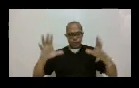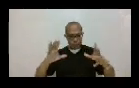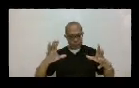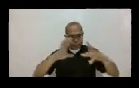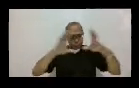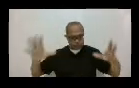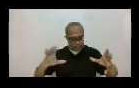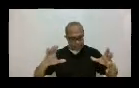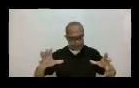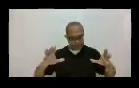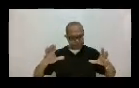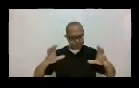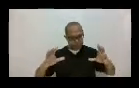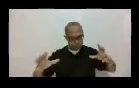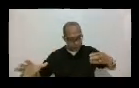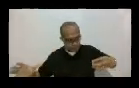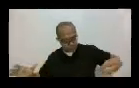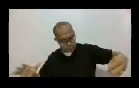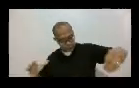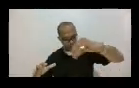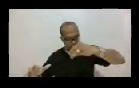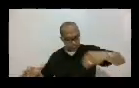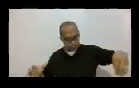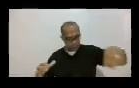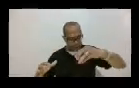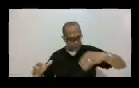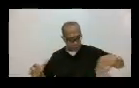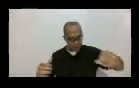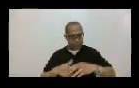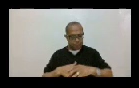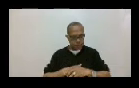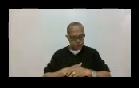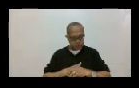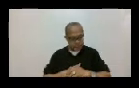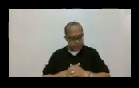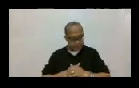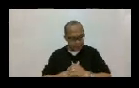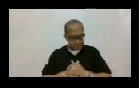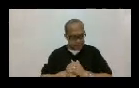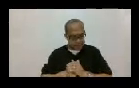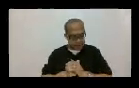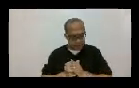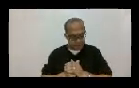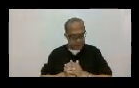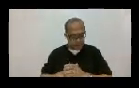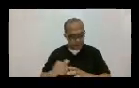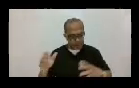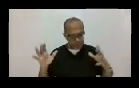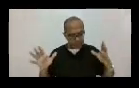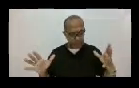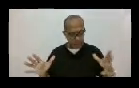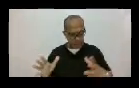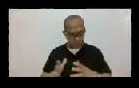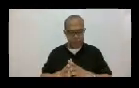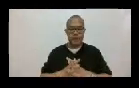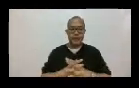terra aí tinha considerado secundada né ur ur pelos pelos oceanos tá então